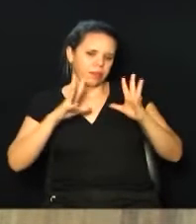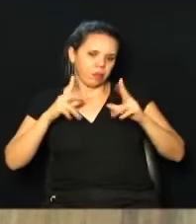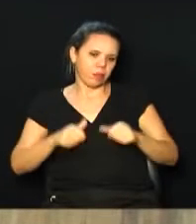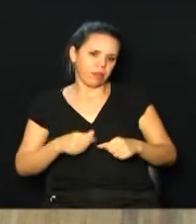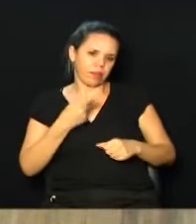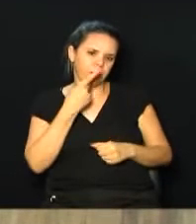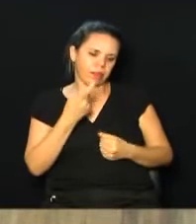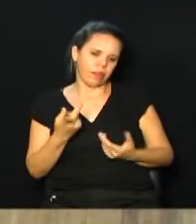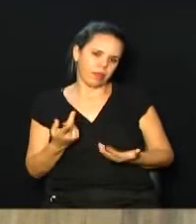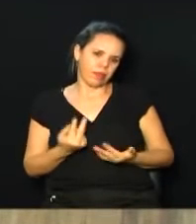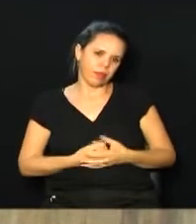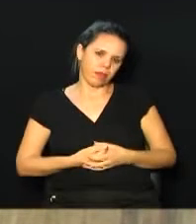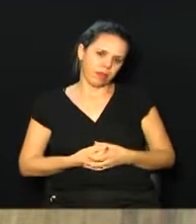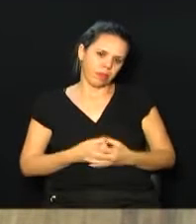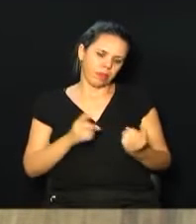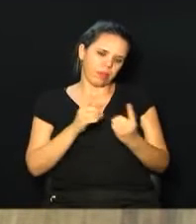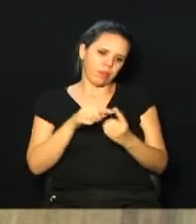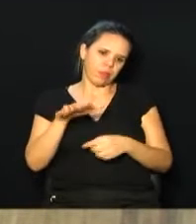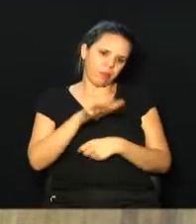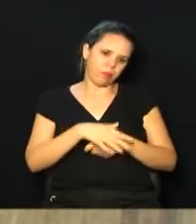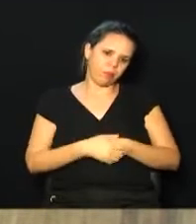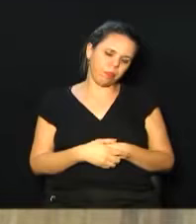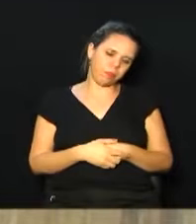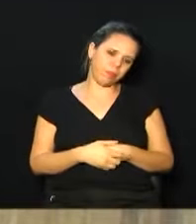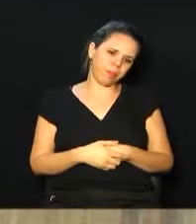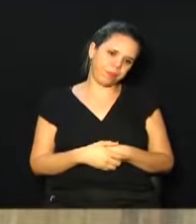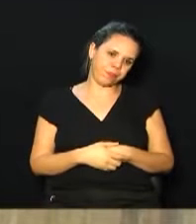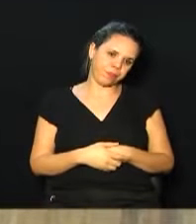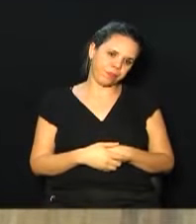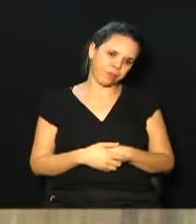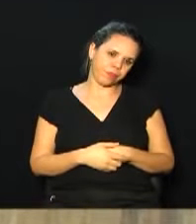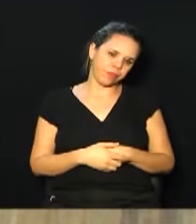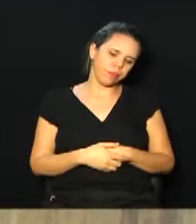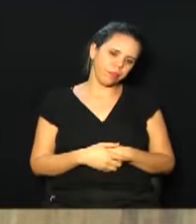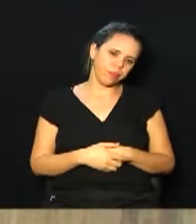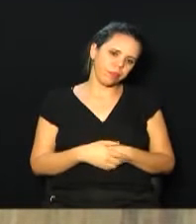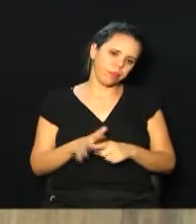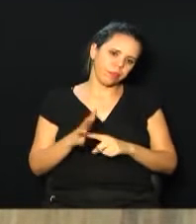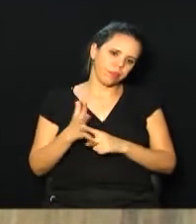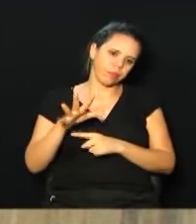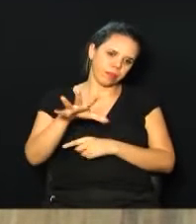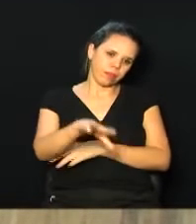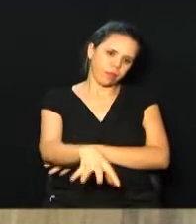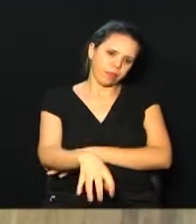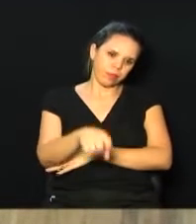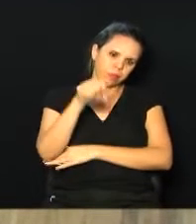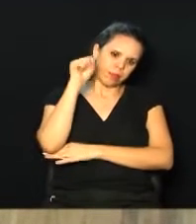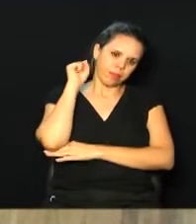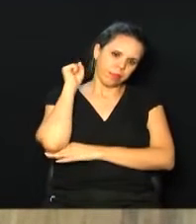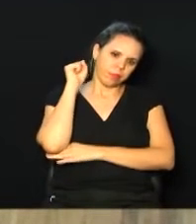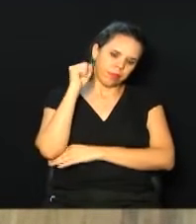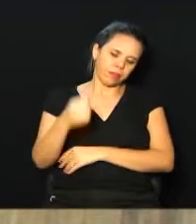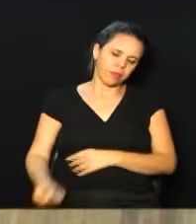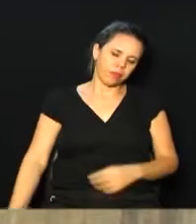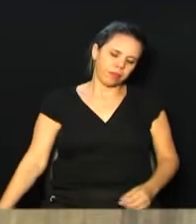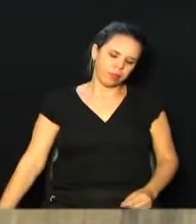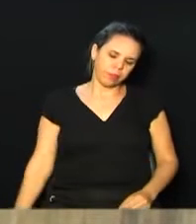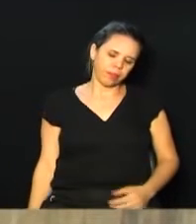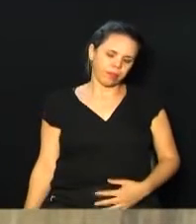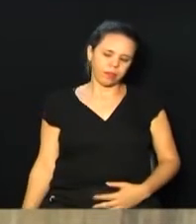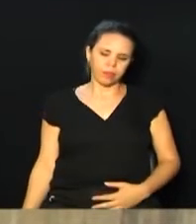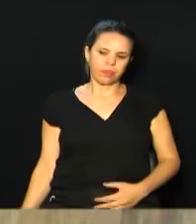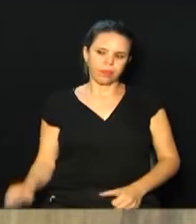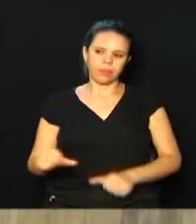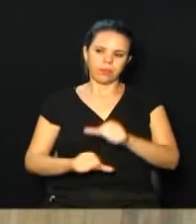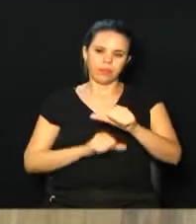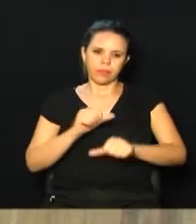falou mesmo, o serviço aí de máquinas em relação a essa